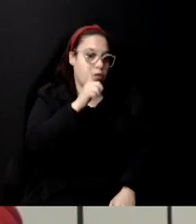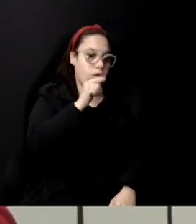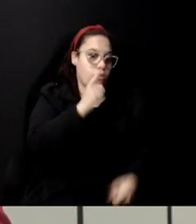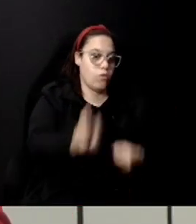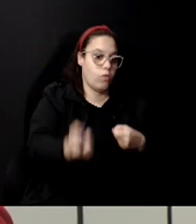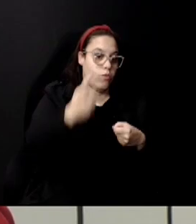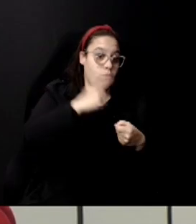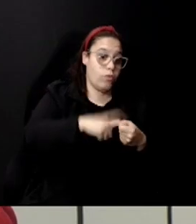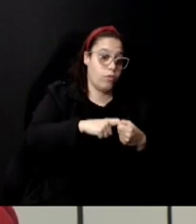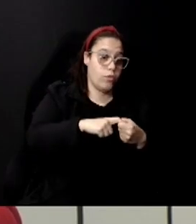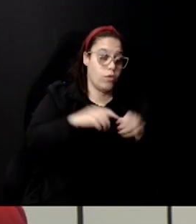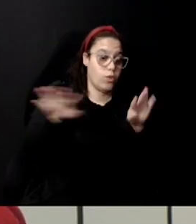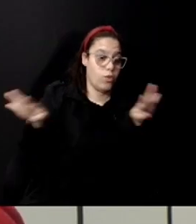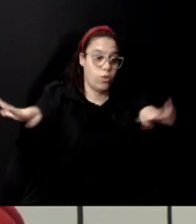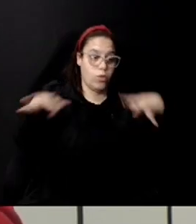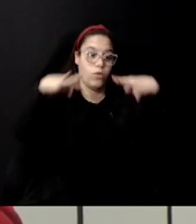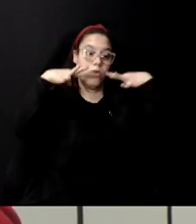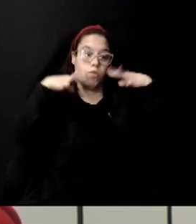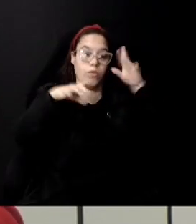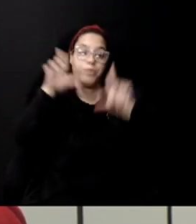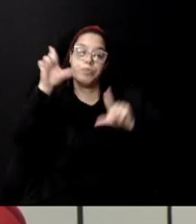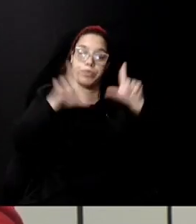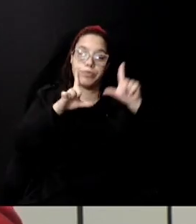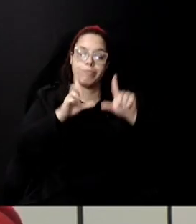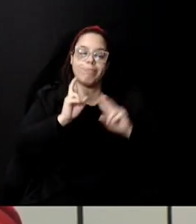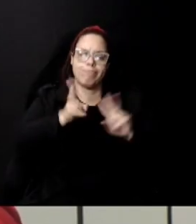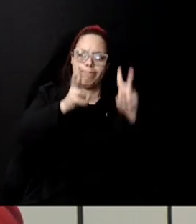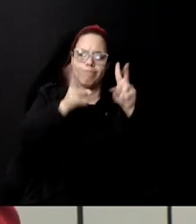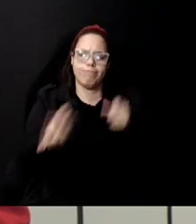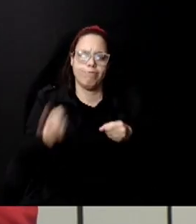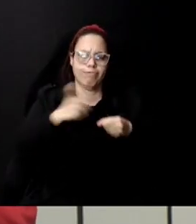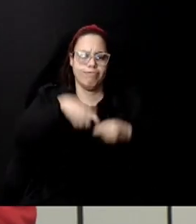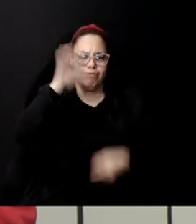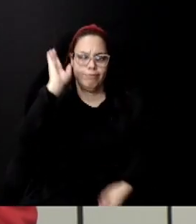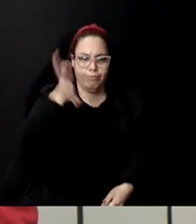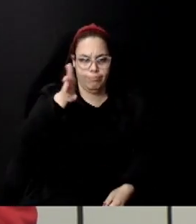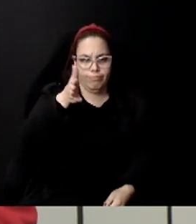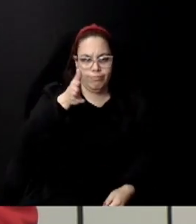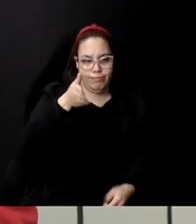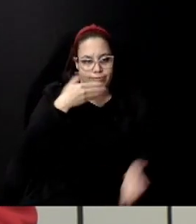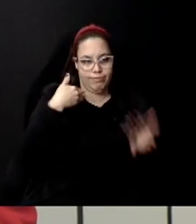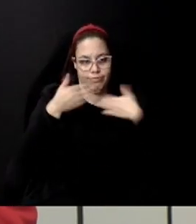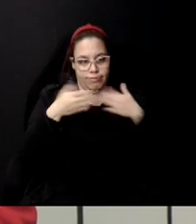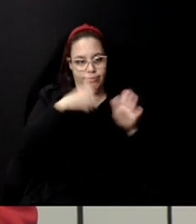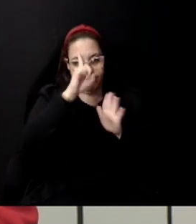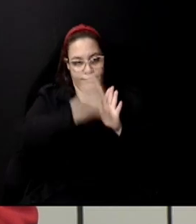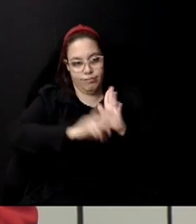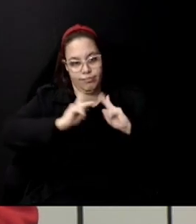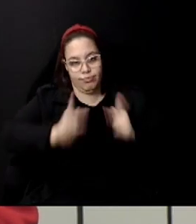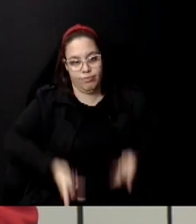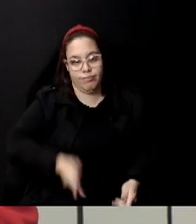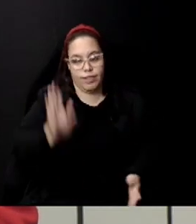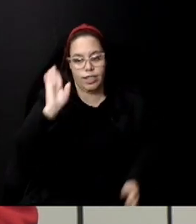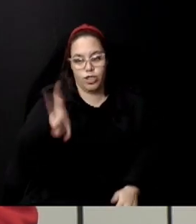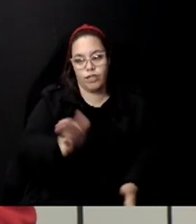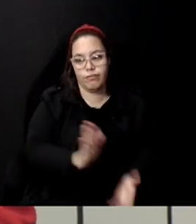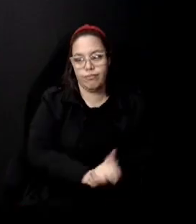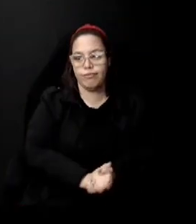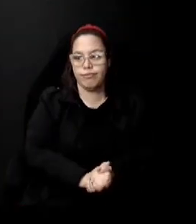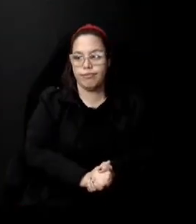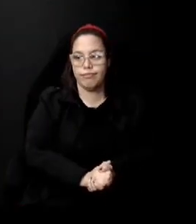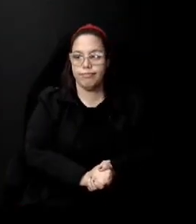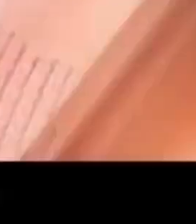nos acompanhando pelas telas, continue. A gente volta daqui a pouquinho falando sobre direitos humanos. Até já.